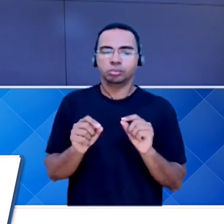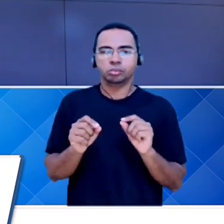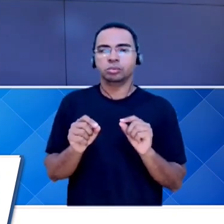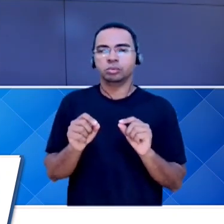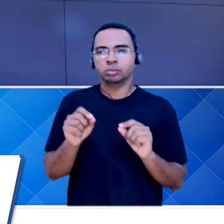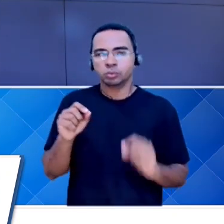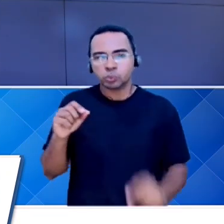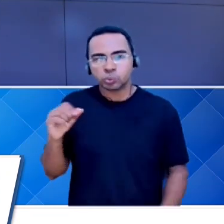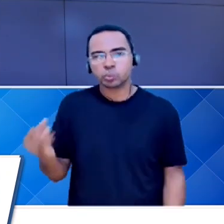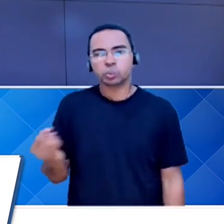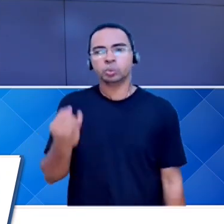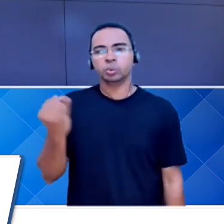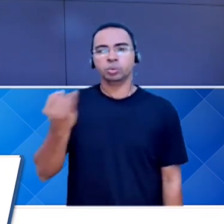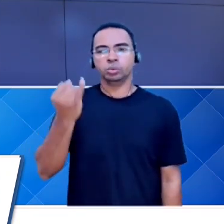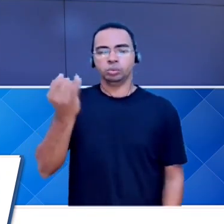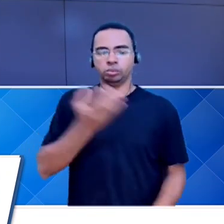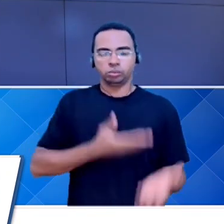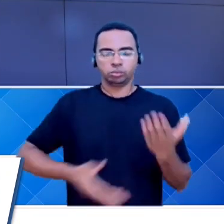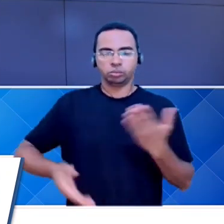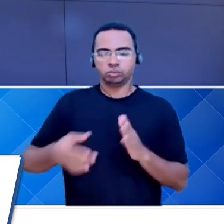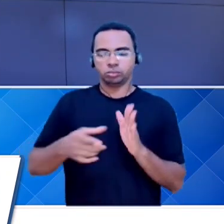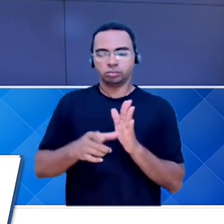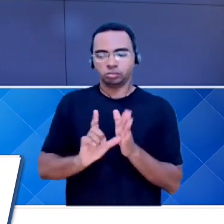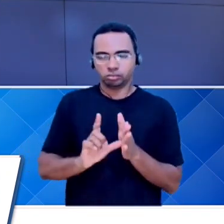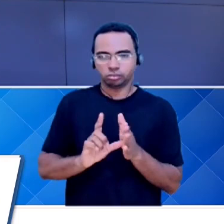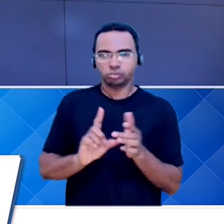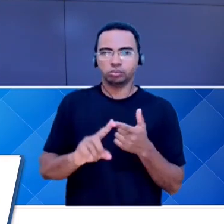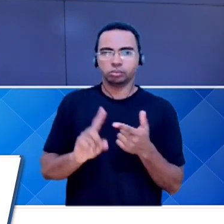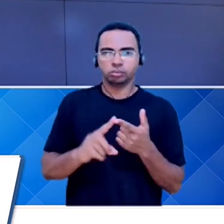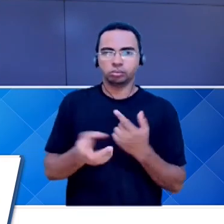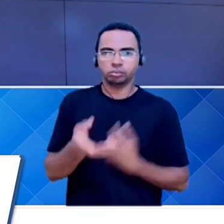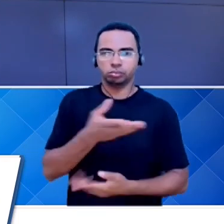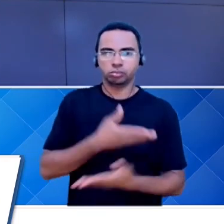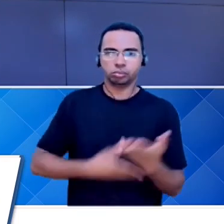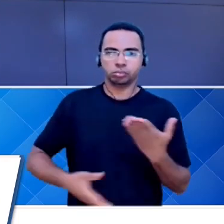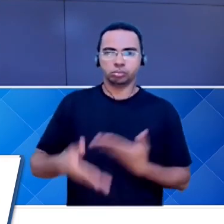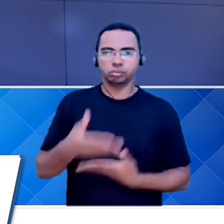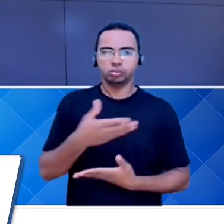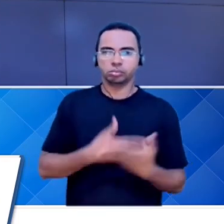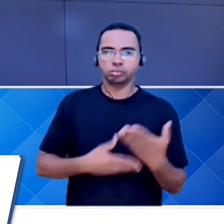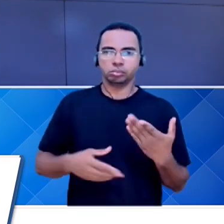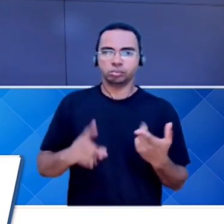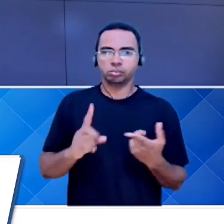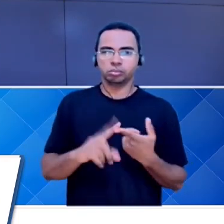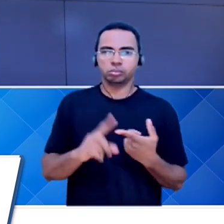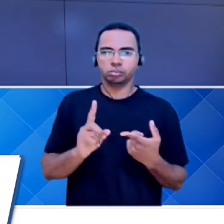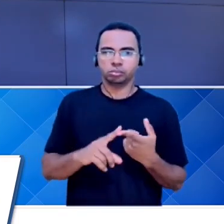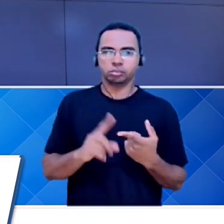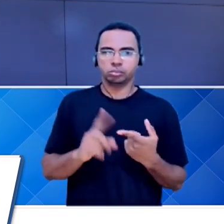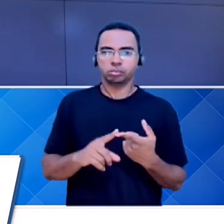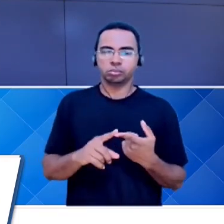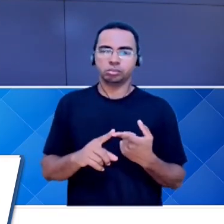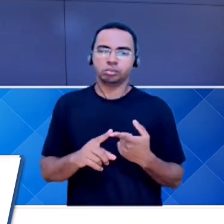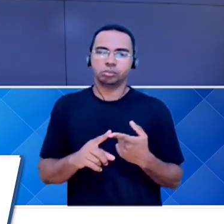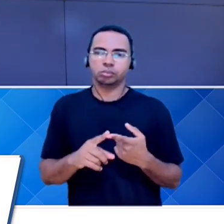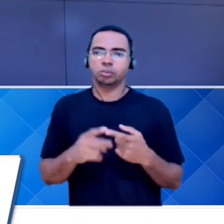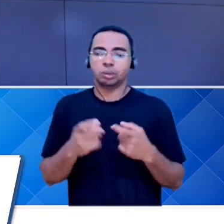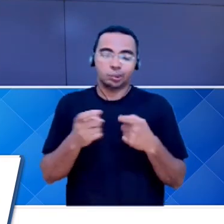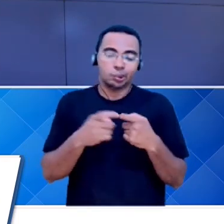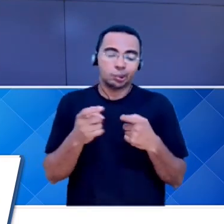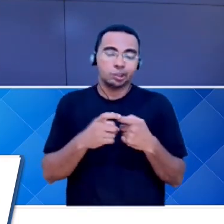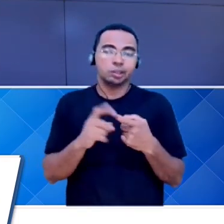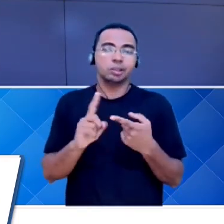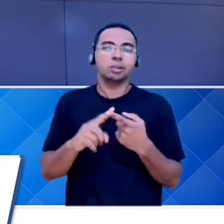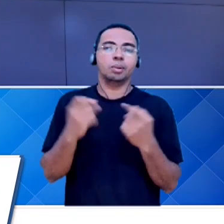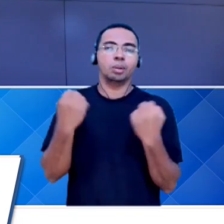importância da intervenção precoce e do tratamento e também clínico e terapêutico, e que